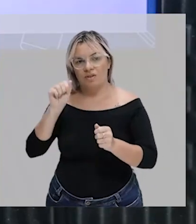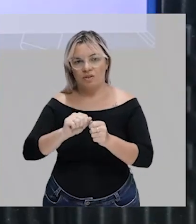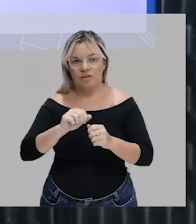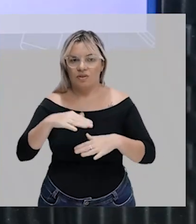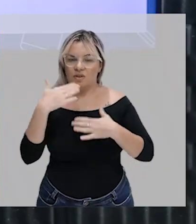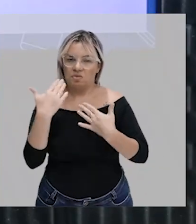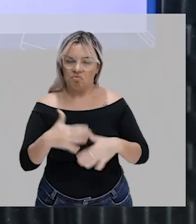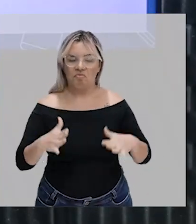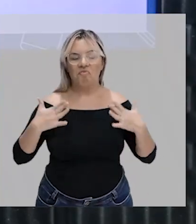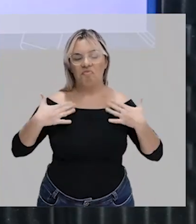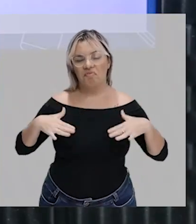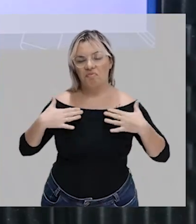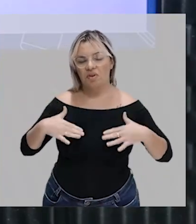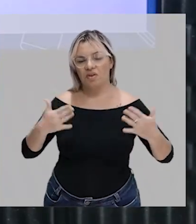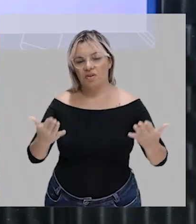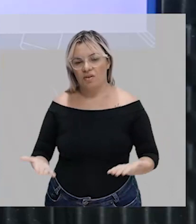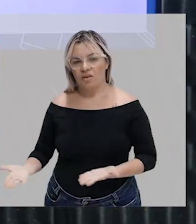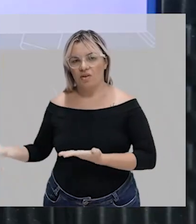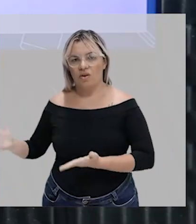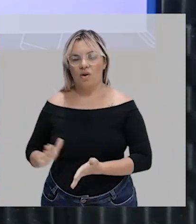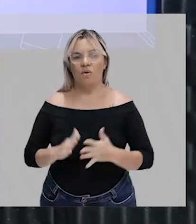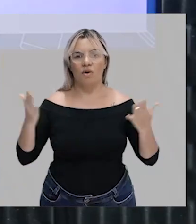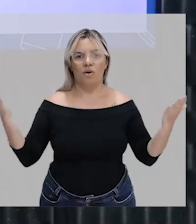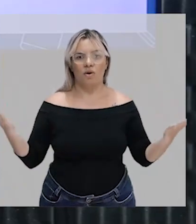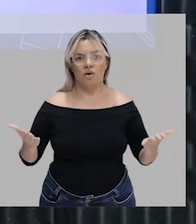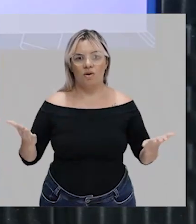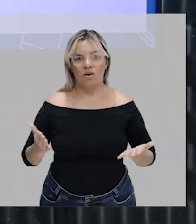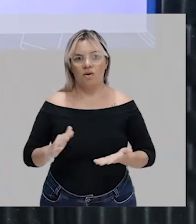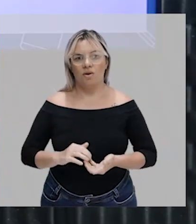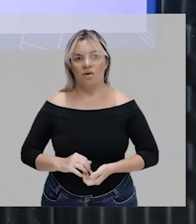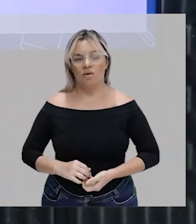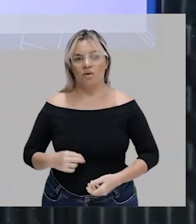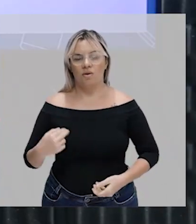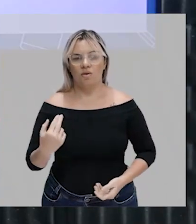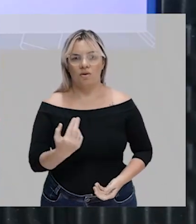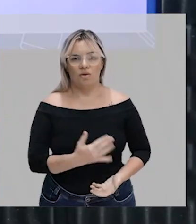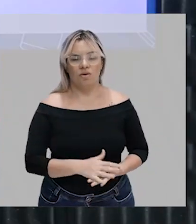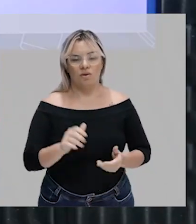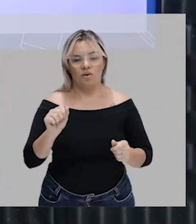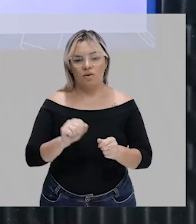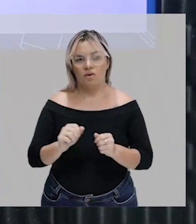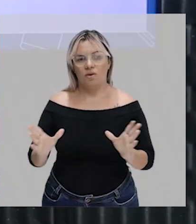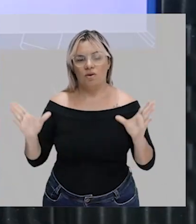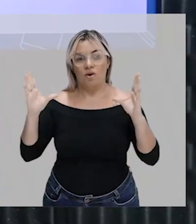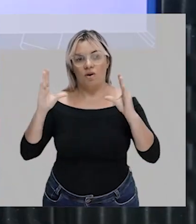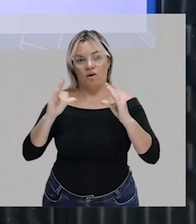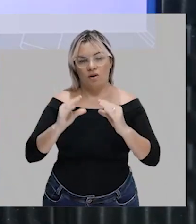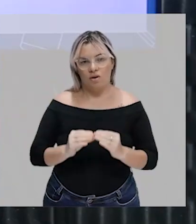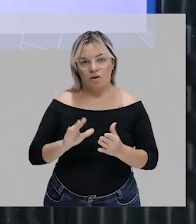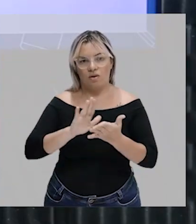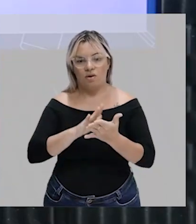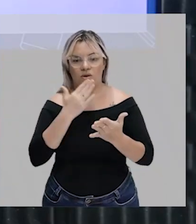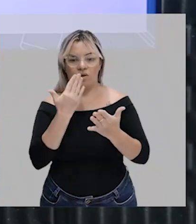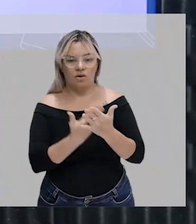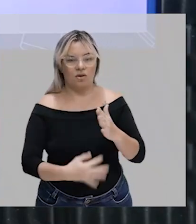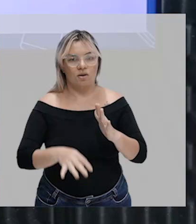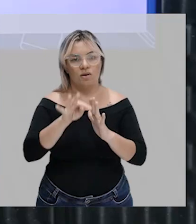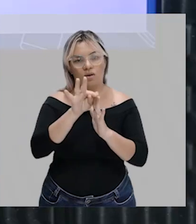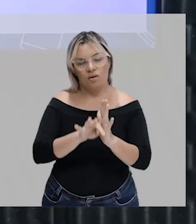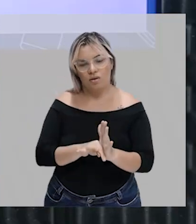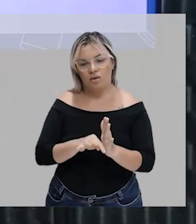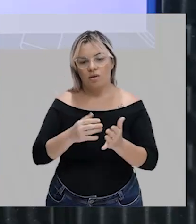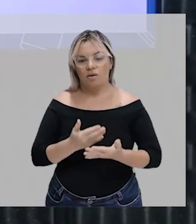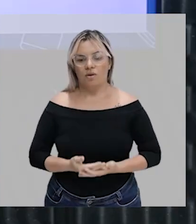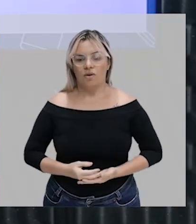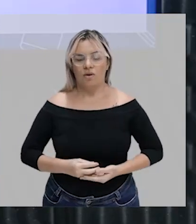prova tranquilo. Então, o que é que nós vamos ver aqui hoje? Nós vamos fazer um breve resumo sobre o que vem a ser uma interpretação de texto,